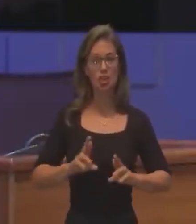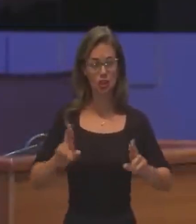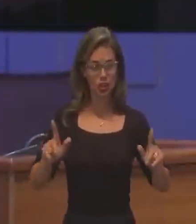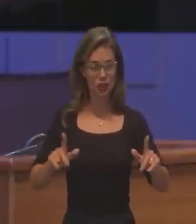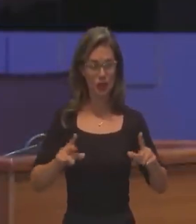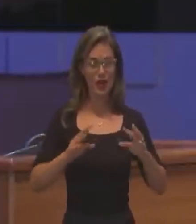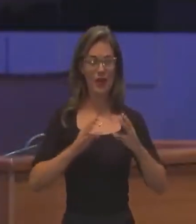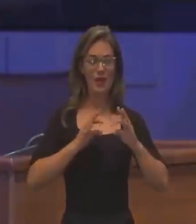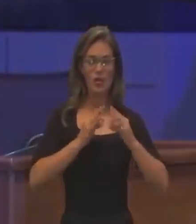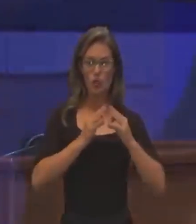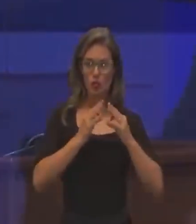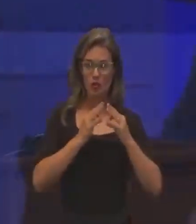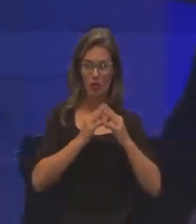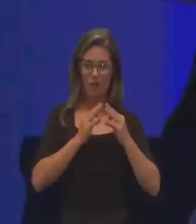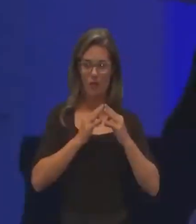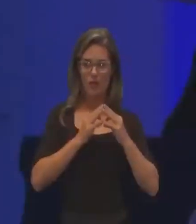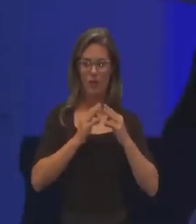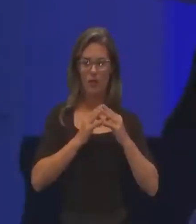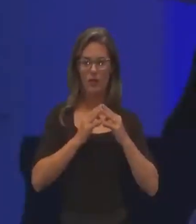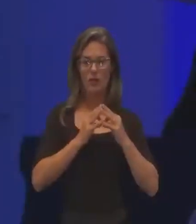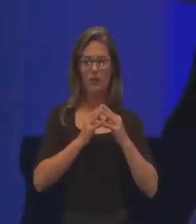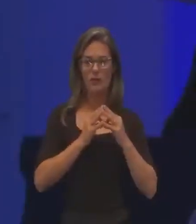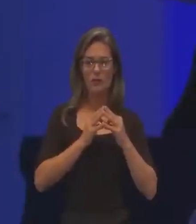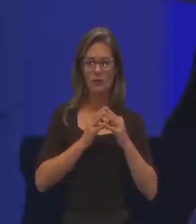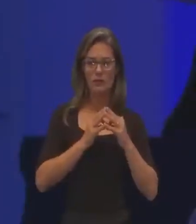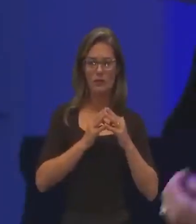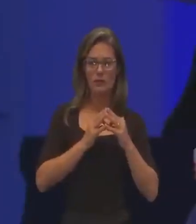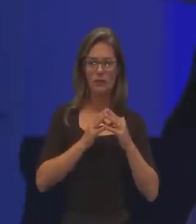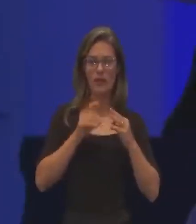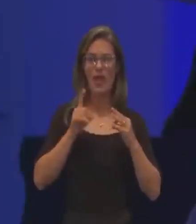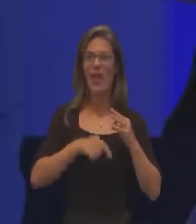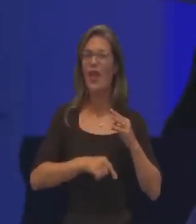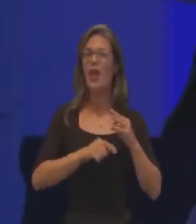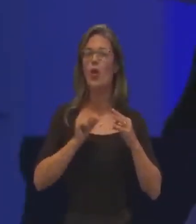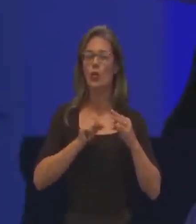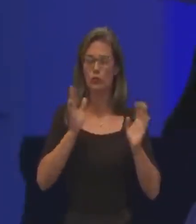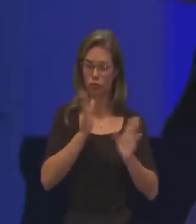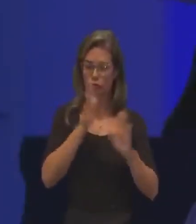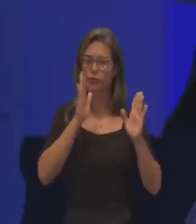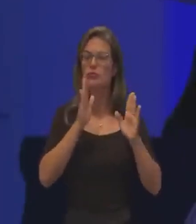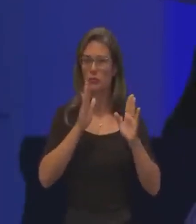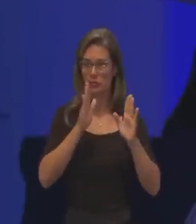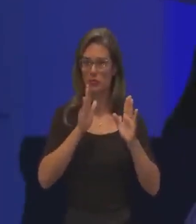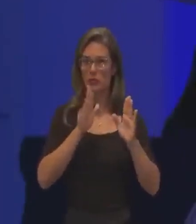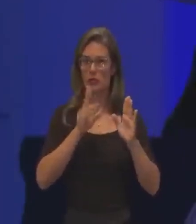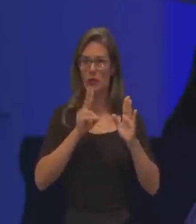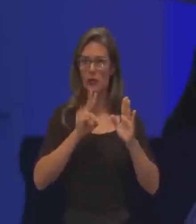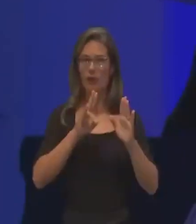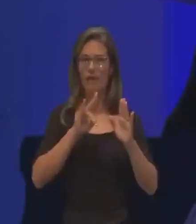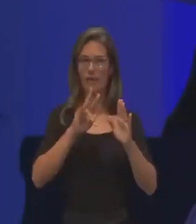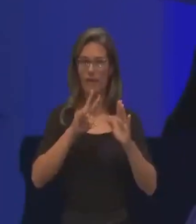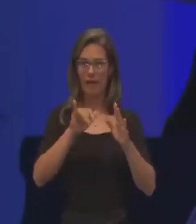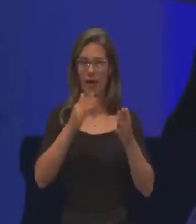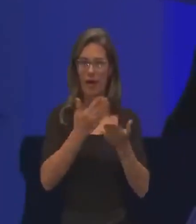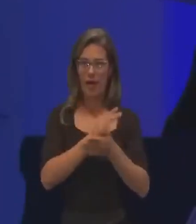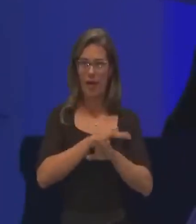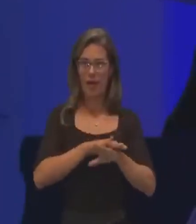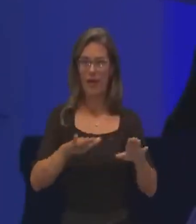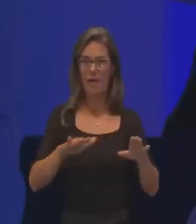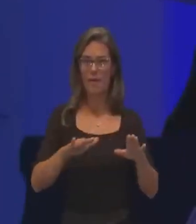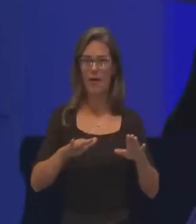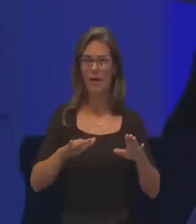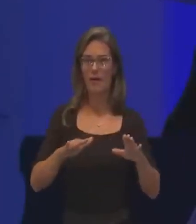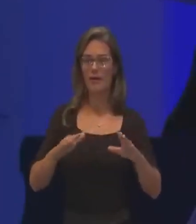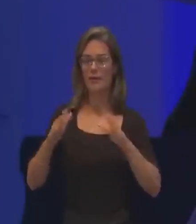Deus apontando para o templo, o tabernáculo, algo transitório, temporário. Templo, algo que veio trazer ideia